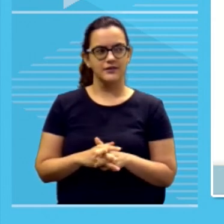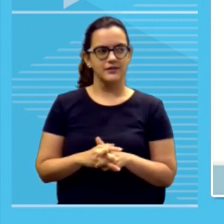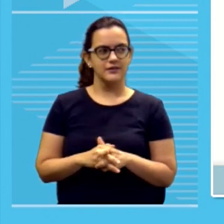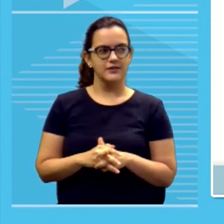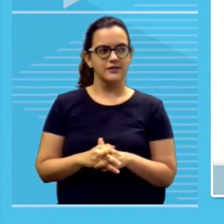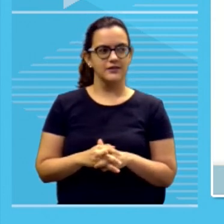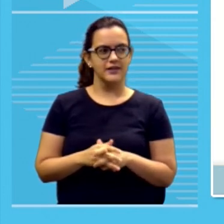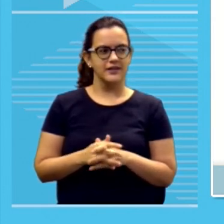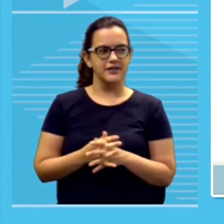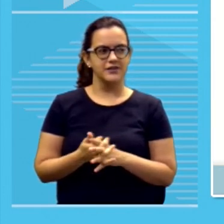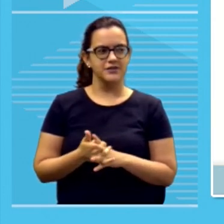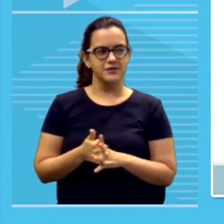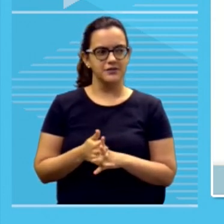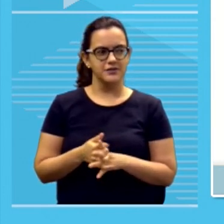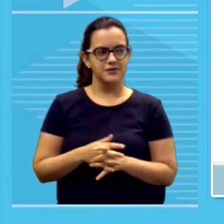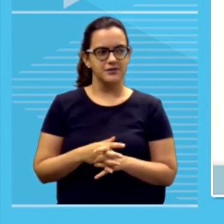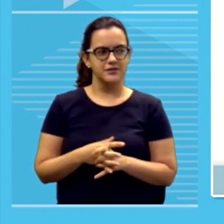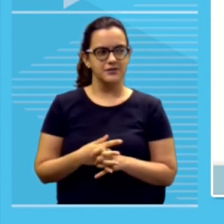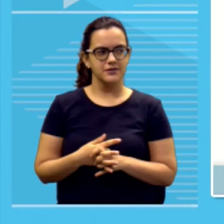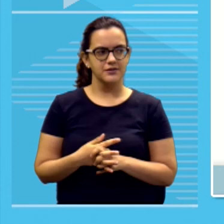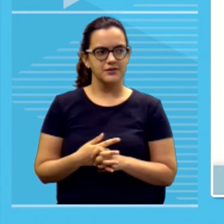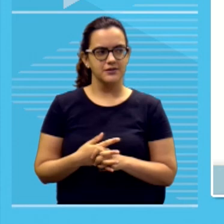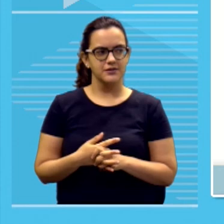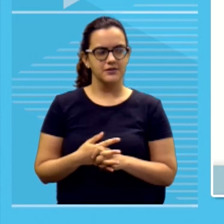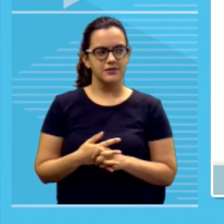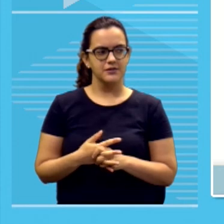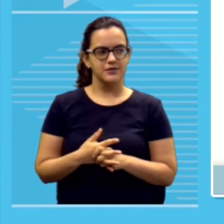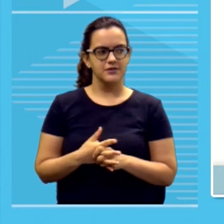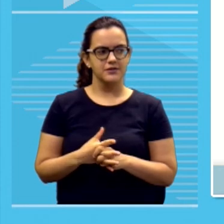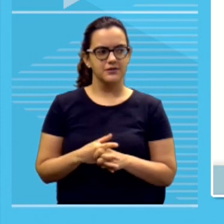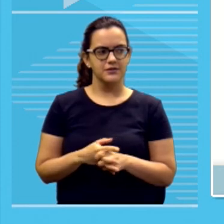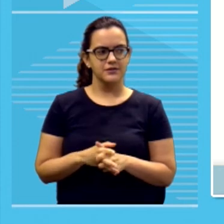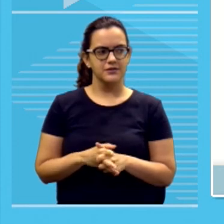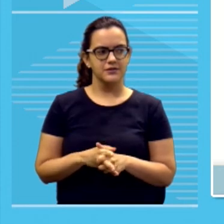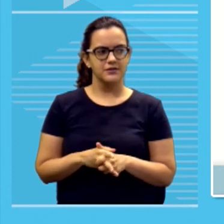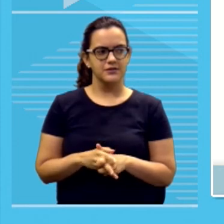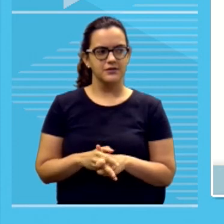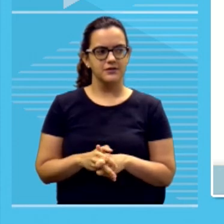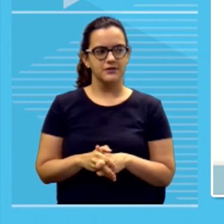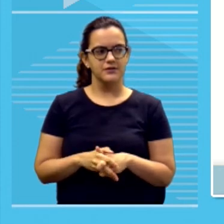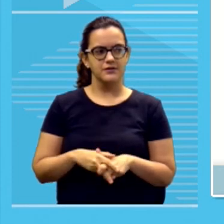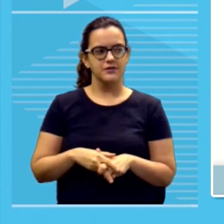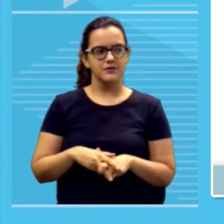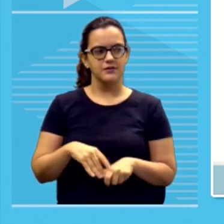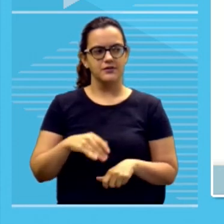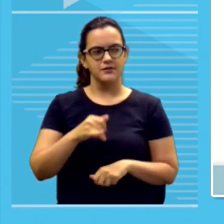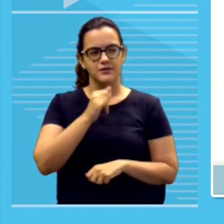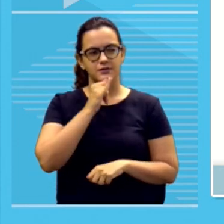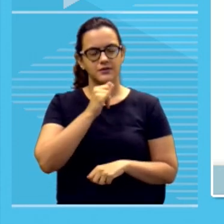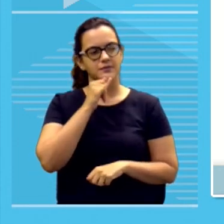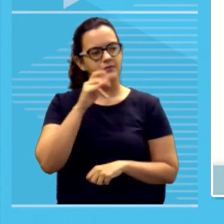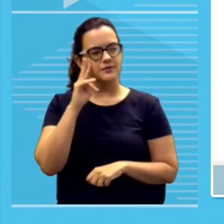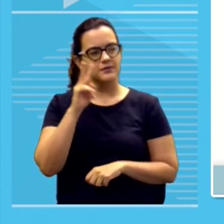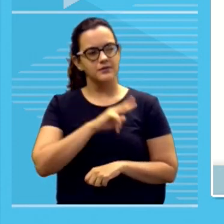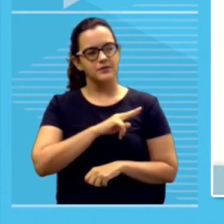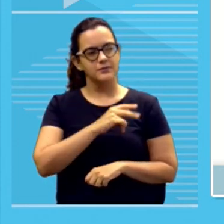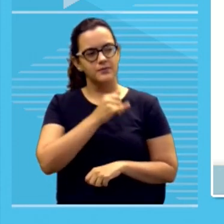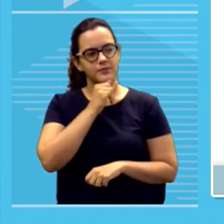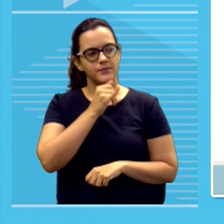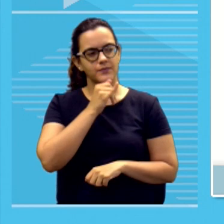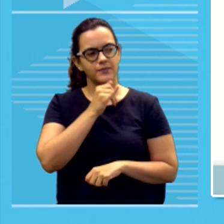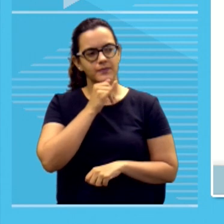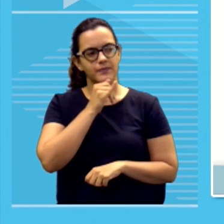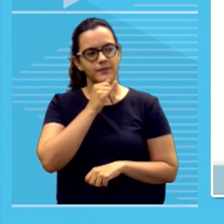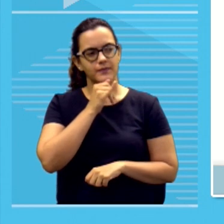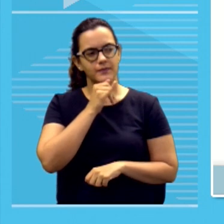tanto faz a ordem oito que 64 82 fica dentro da raiz é porque tanto